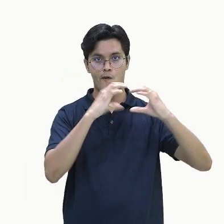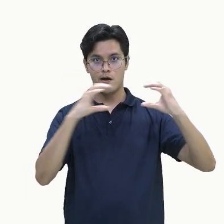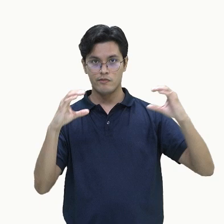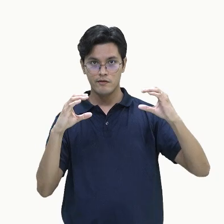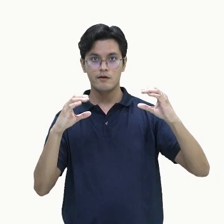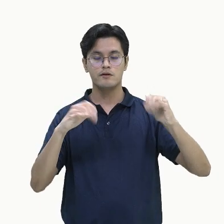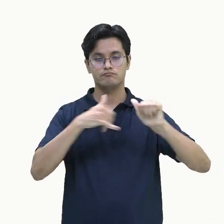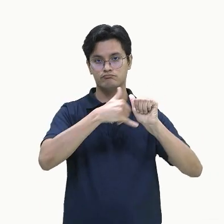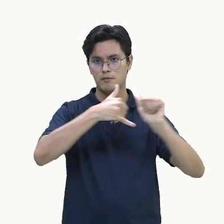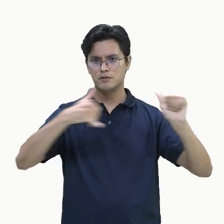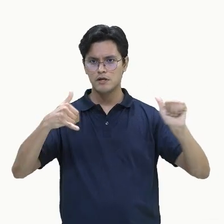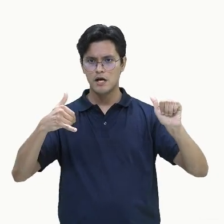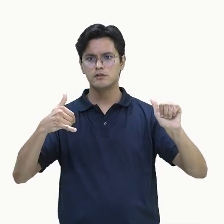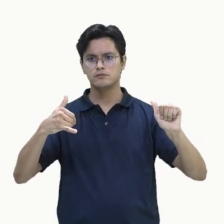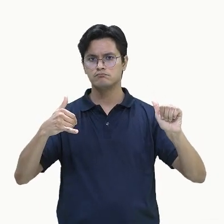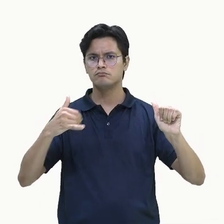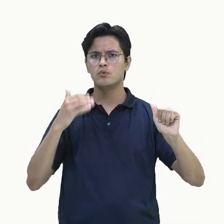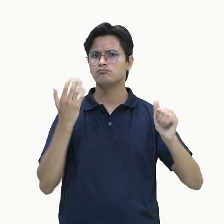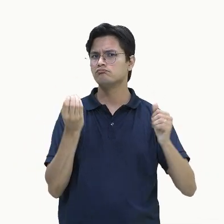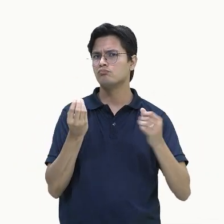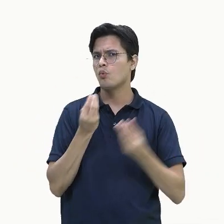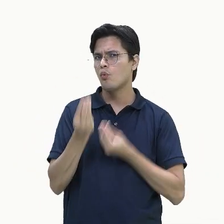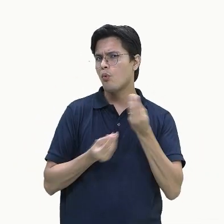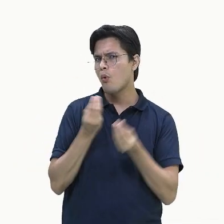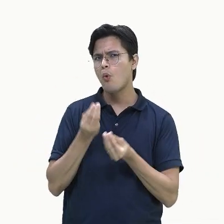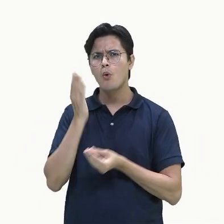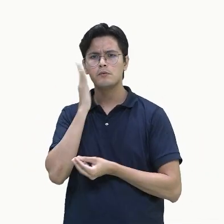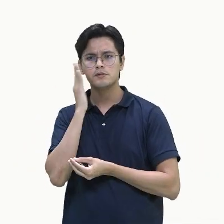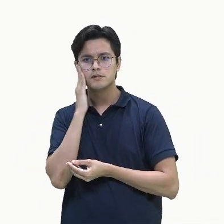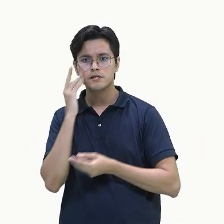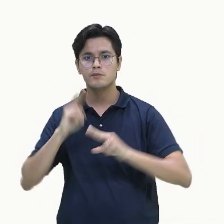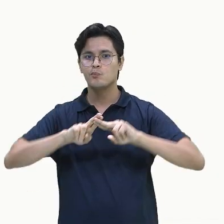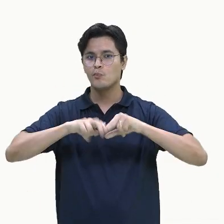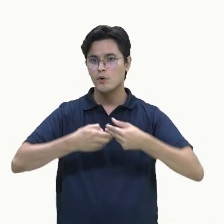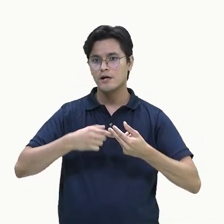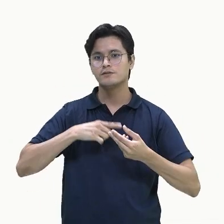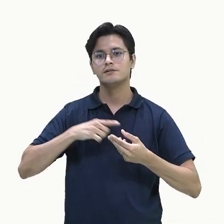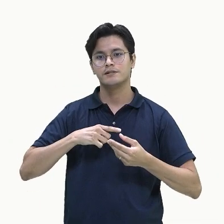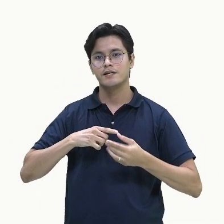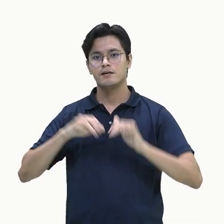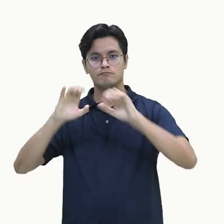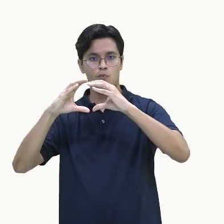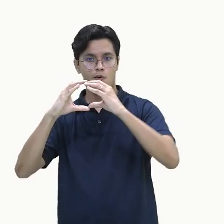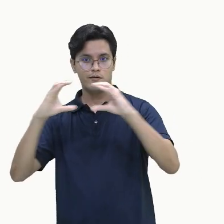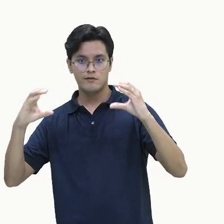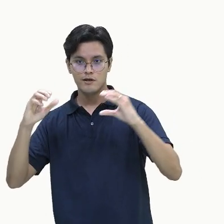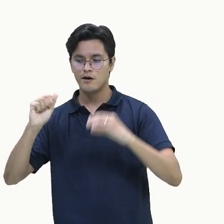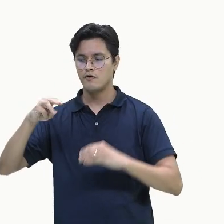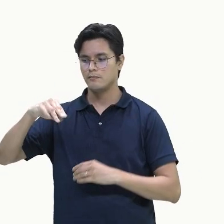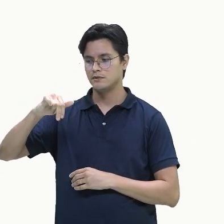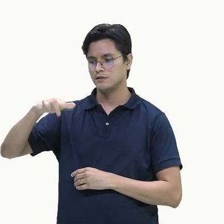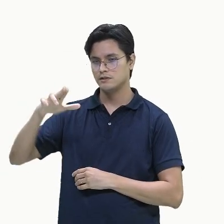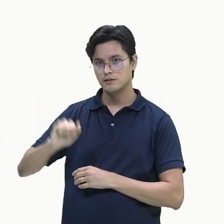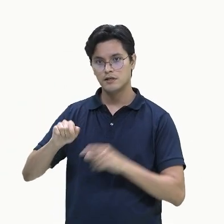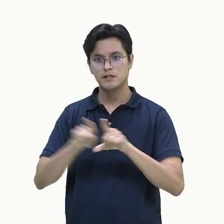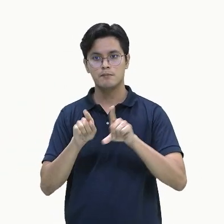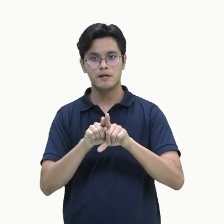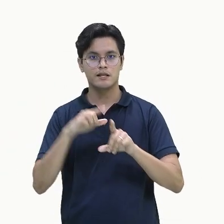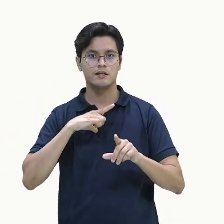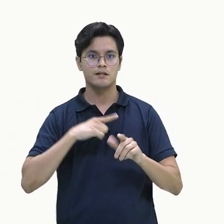por causa disso aqui, ó, amina e ácido. Amina e ácido,